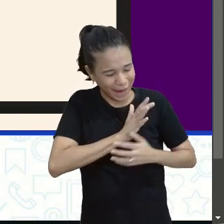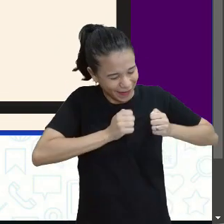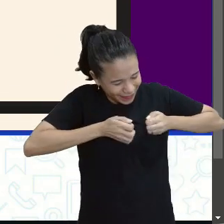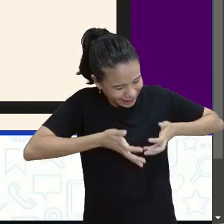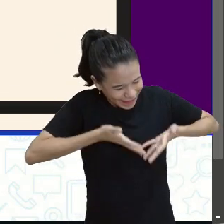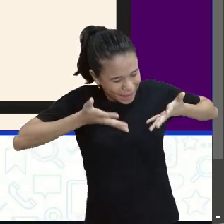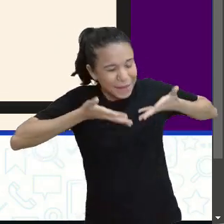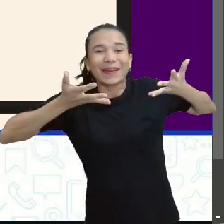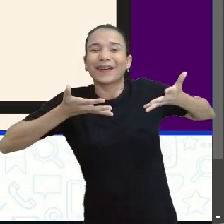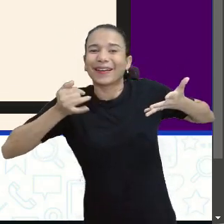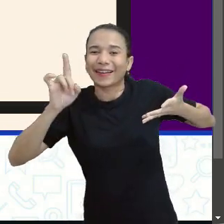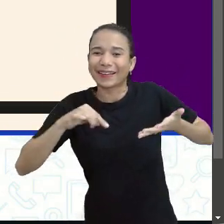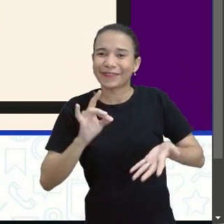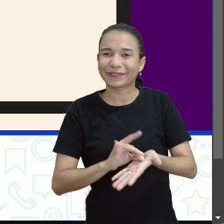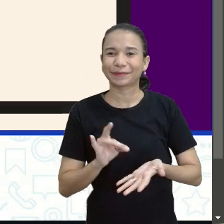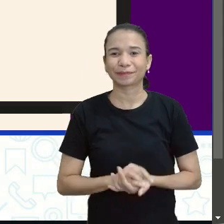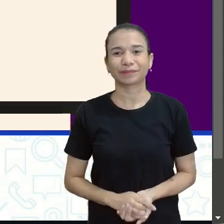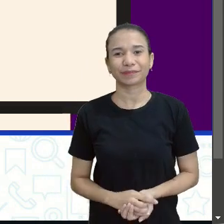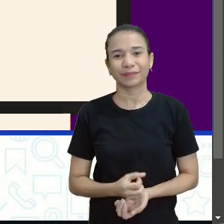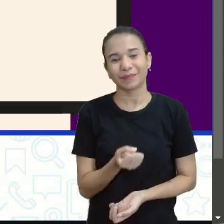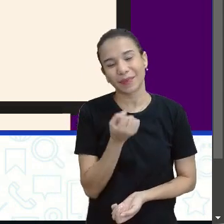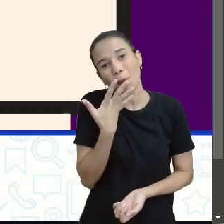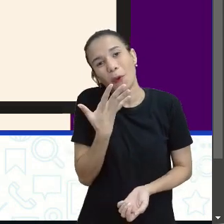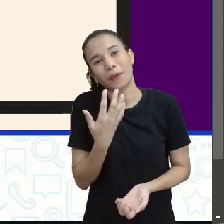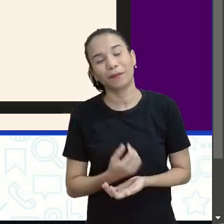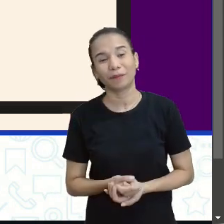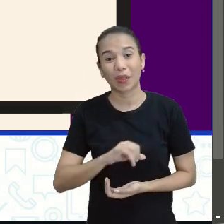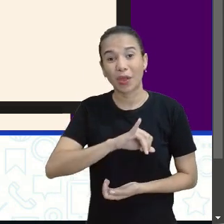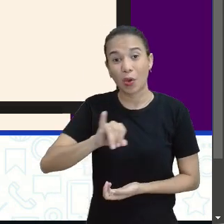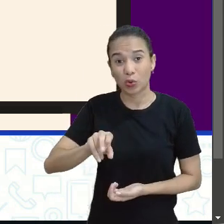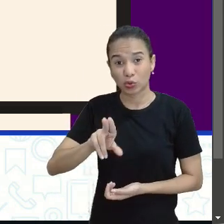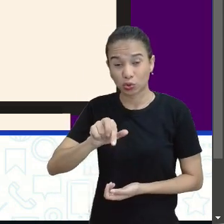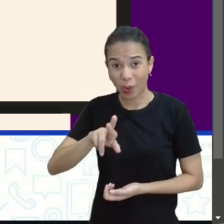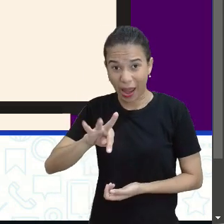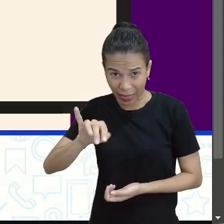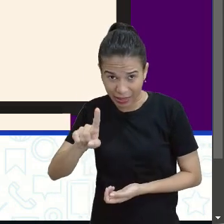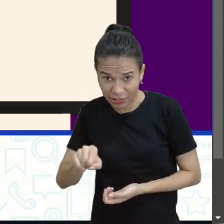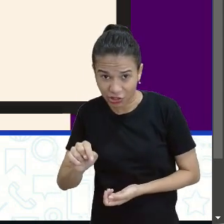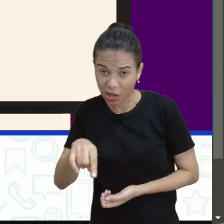alegria. Bom, o Juarez, às